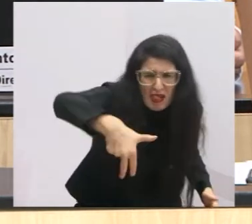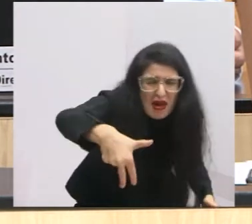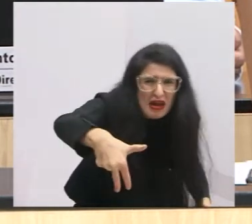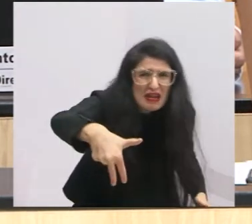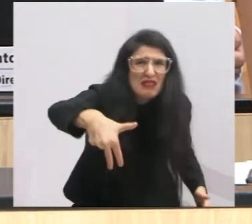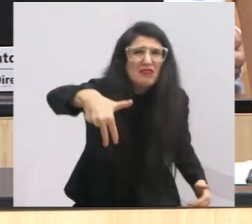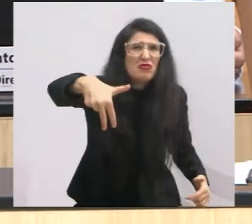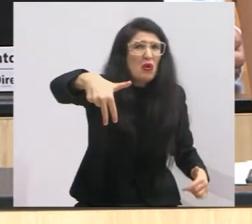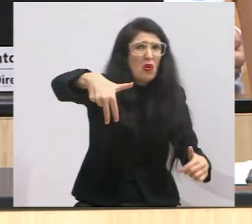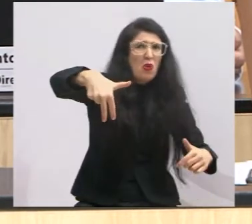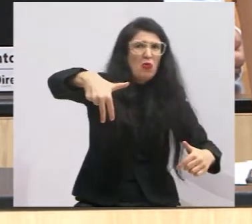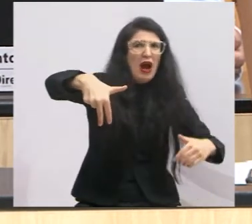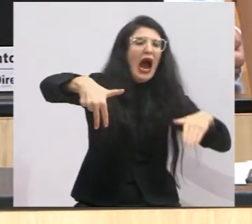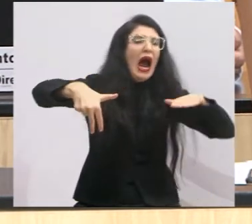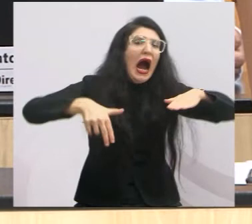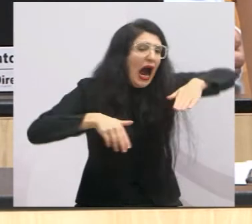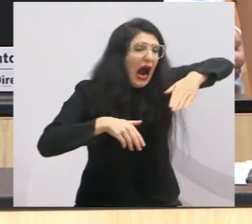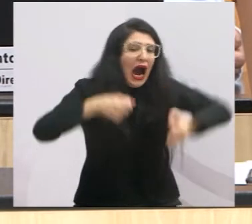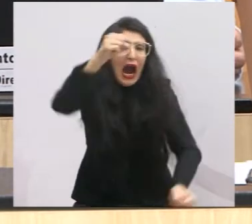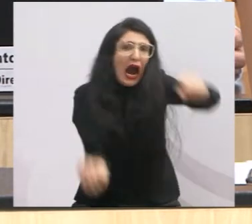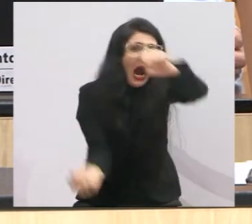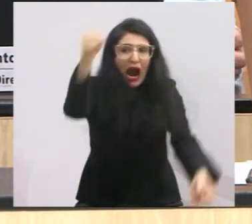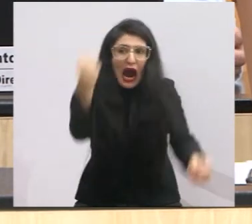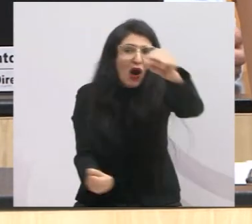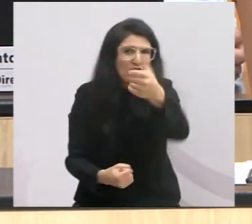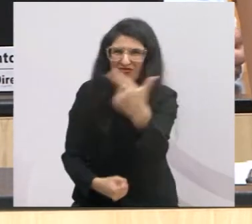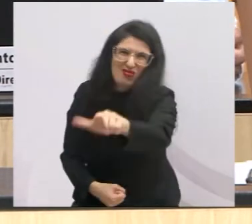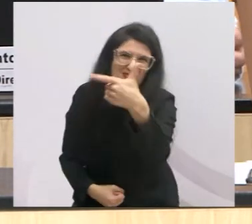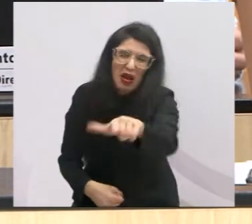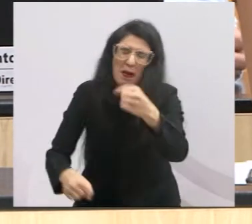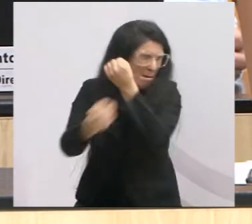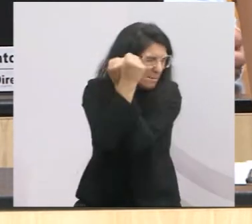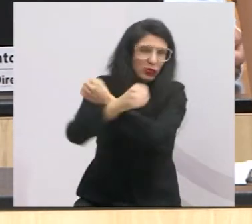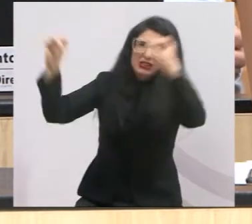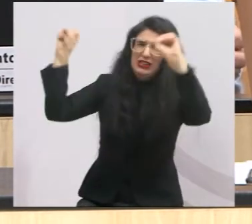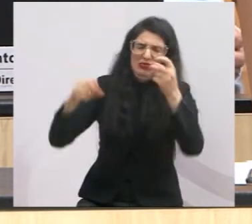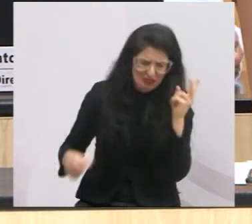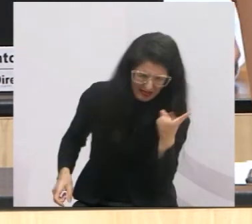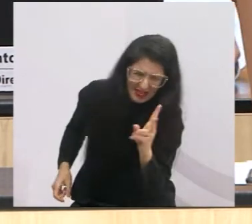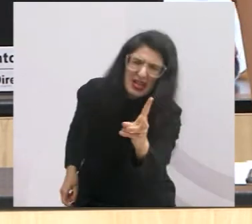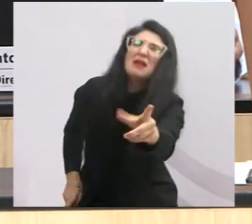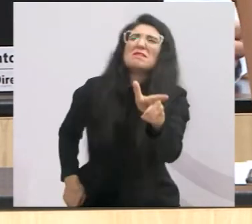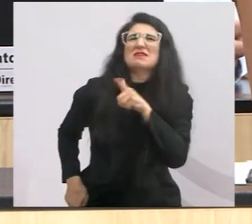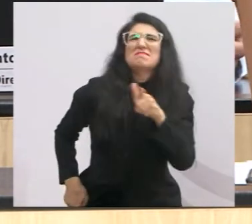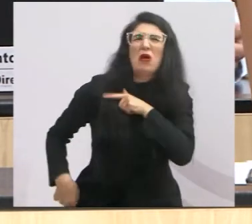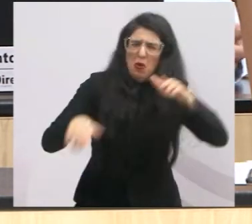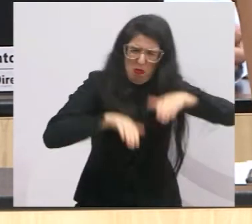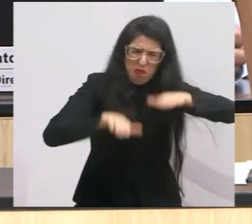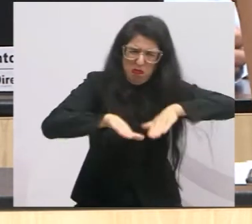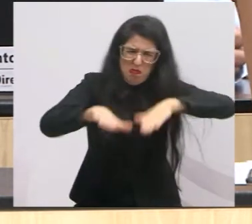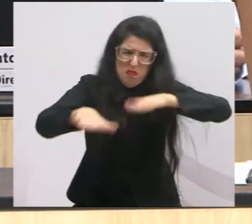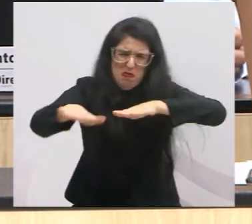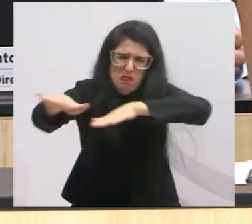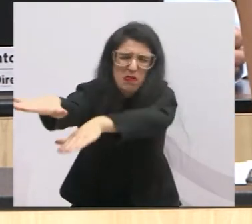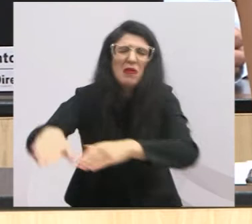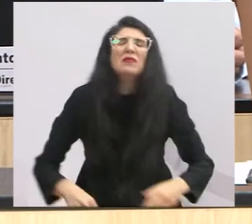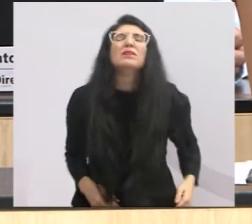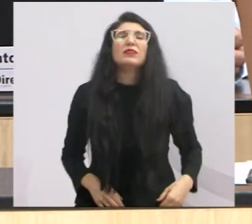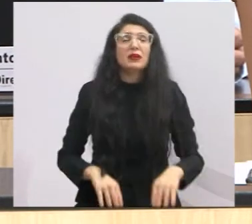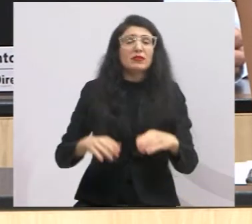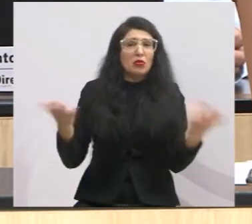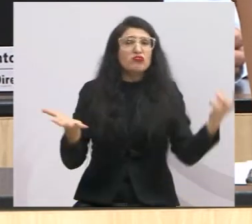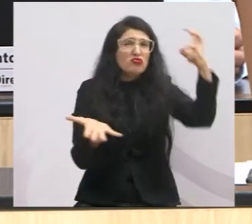sociedade. Feito esse registro, respeitosamente requeremos ao presidente dessa casa que